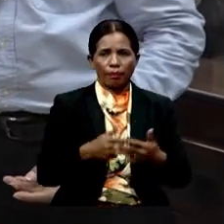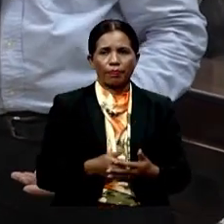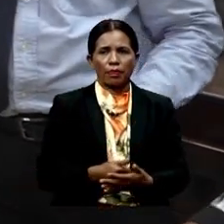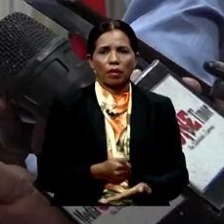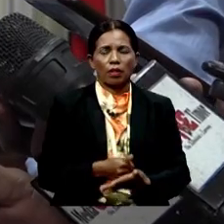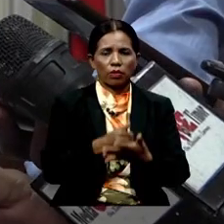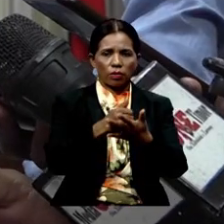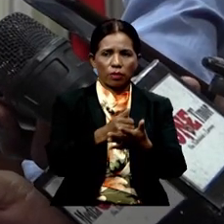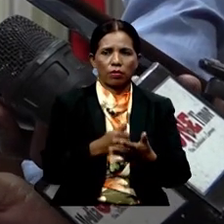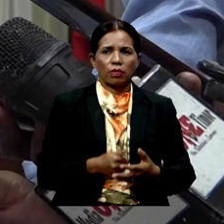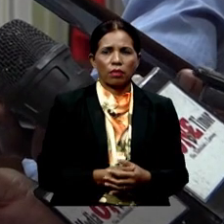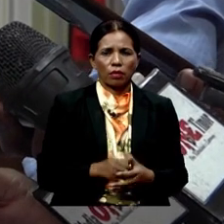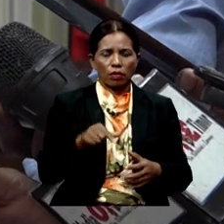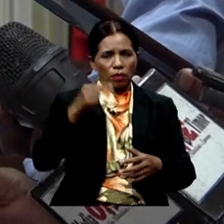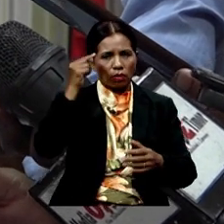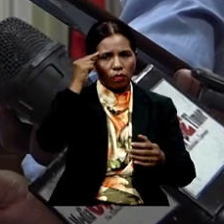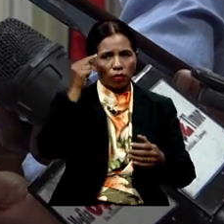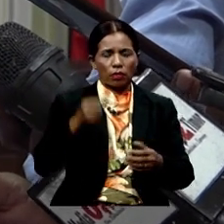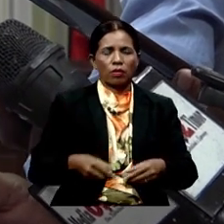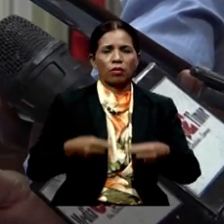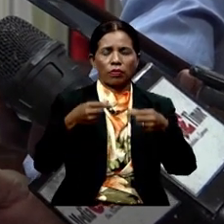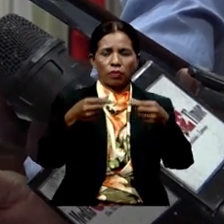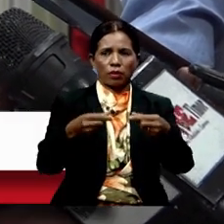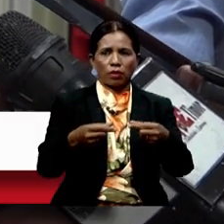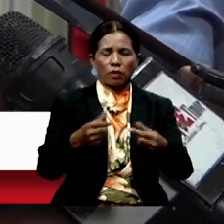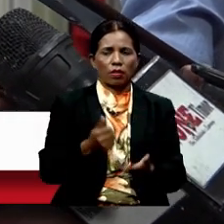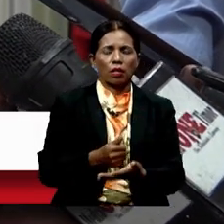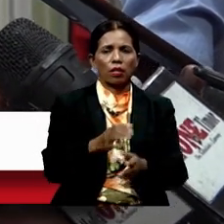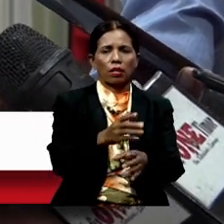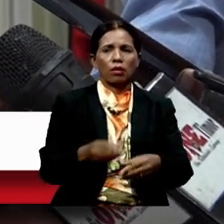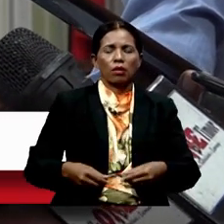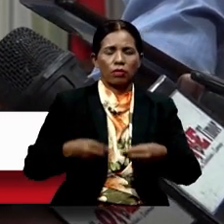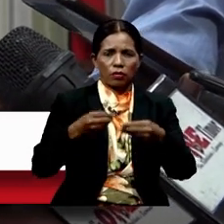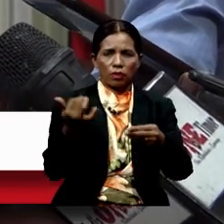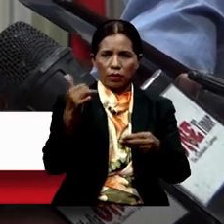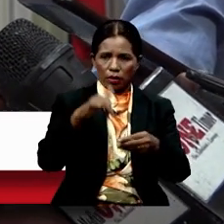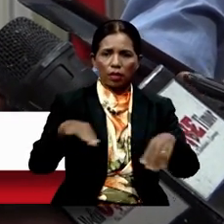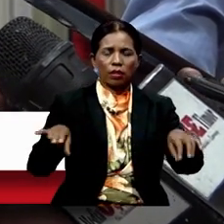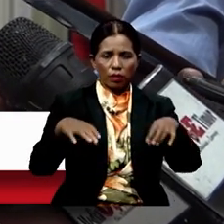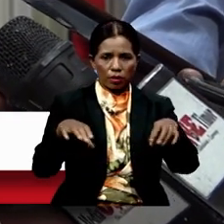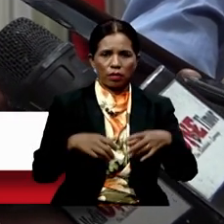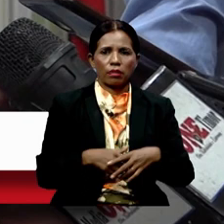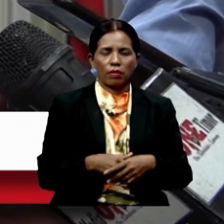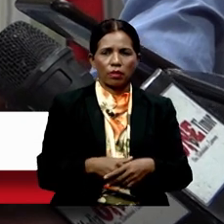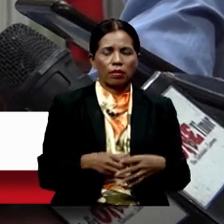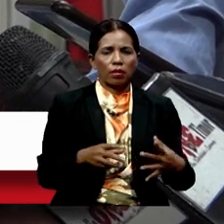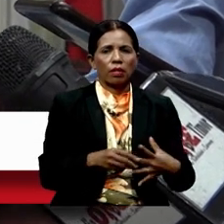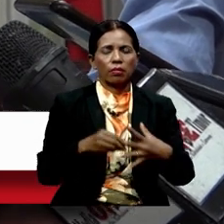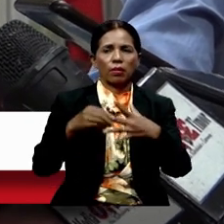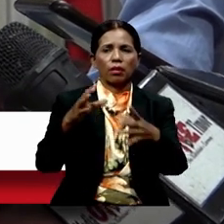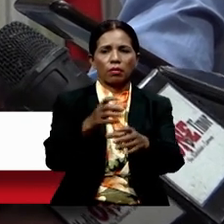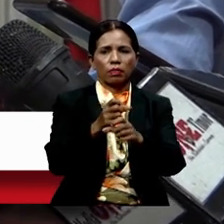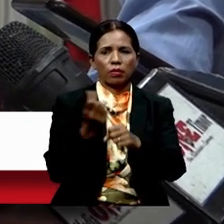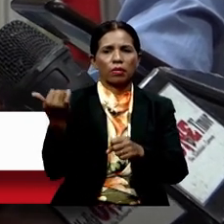nebe oioin, Governo Fó, a tubelecira fortifica a serninha serviço de liu cobertura ao